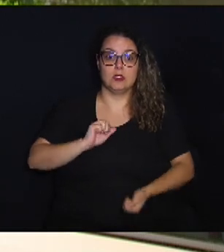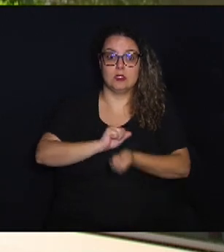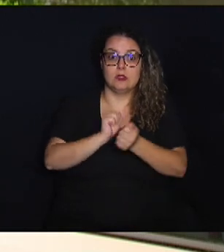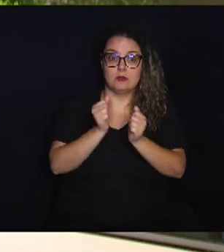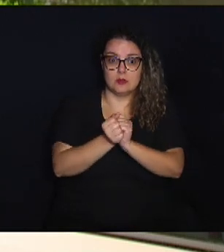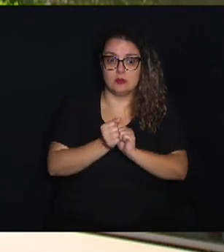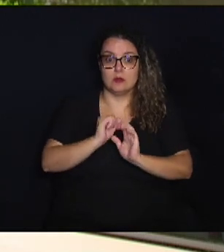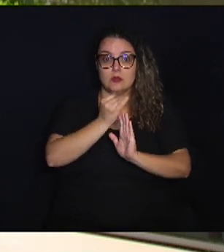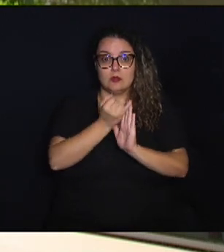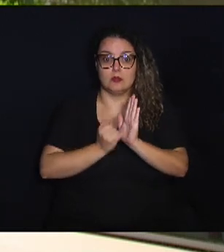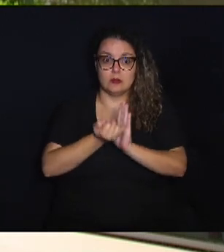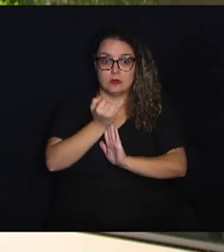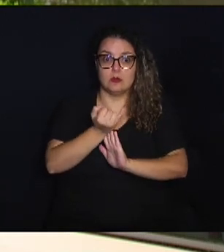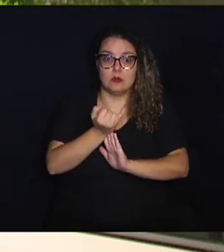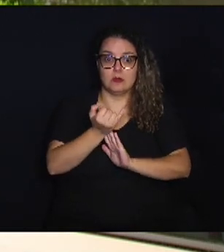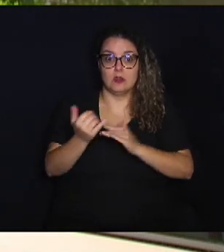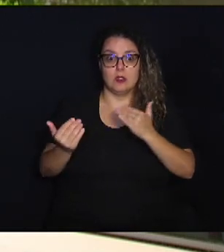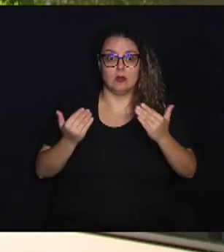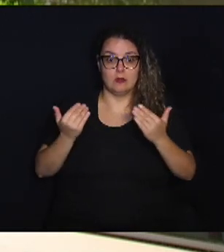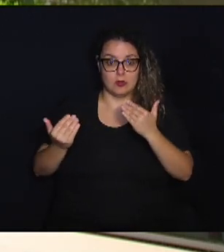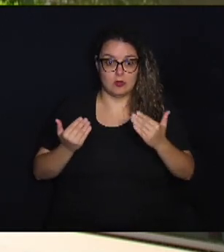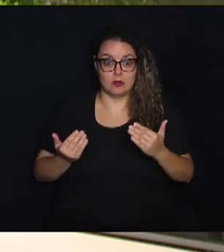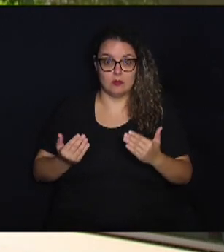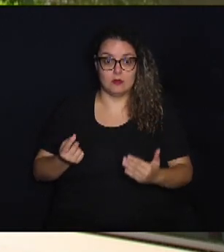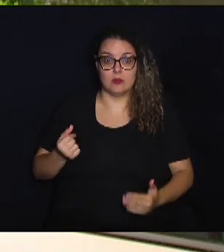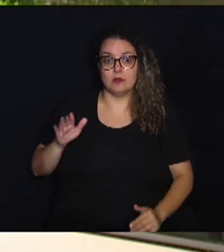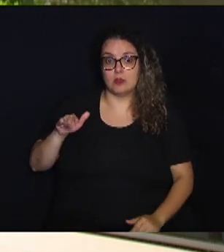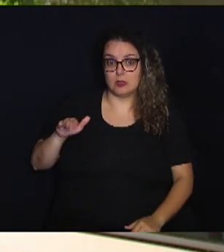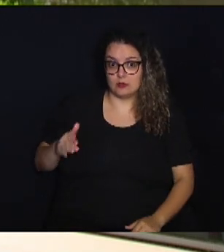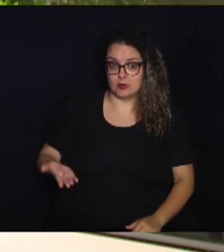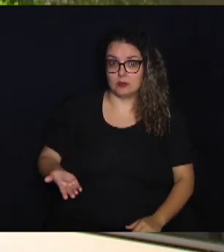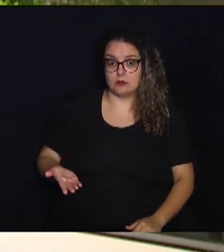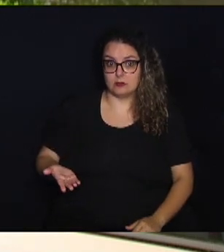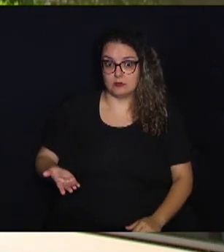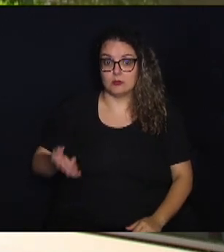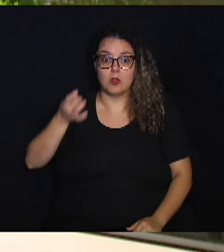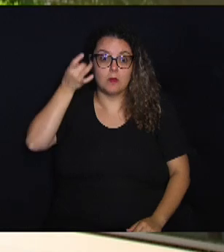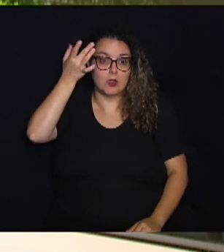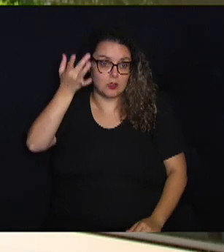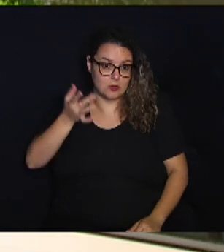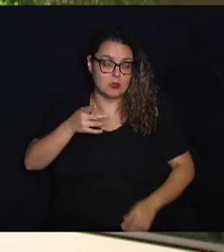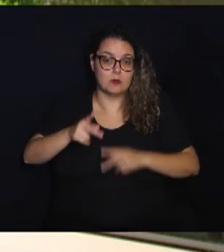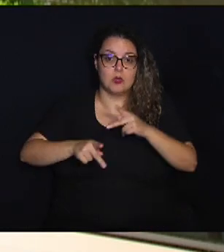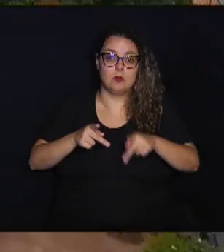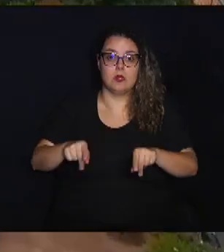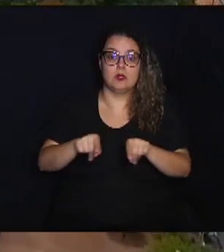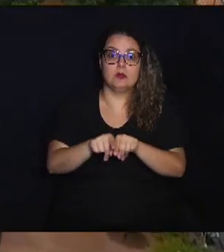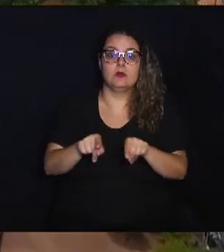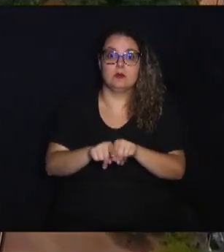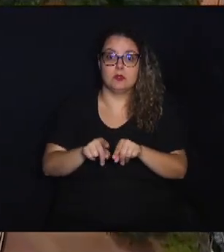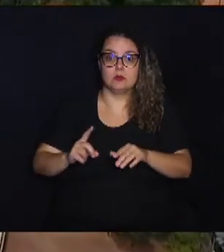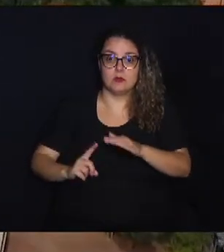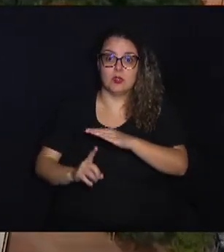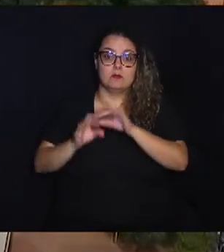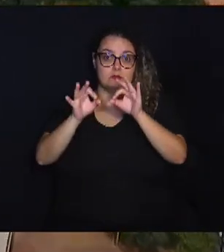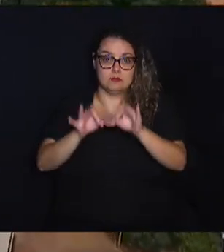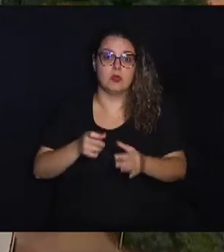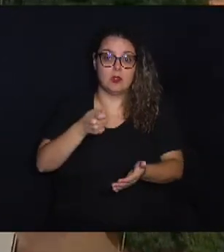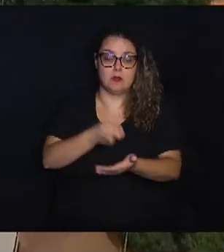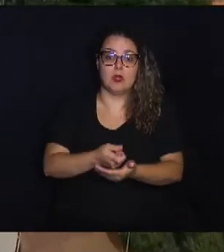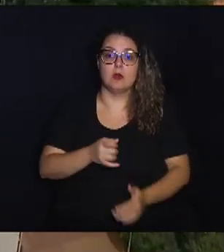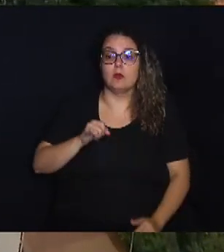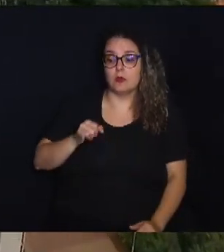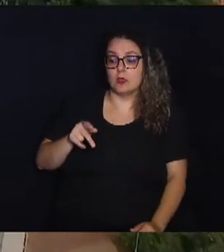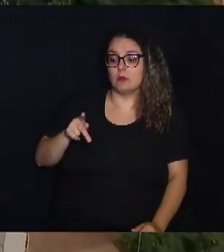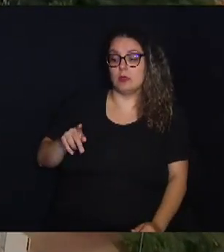isso o IPTU comparativamente vai ficando mais barato. Então fica mais fácil para a população também se colocar em dia. Atualmente o IPTU